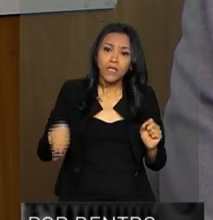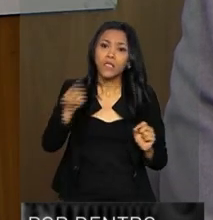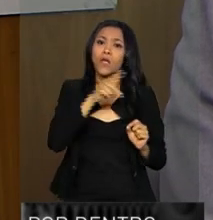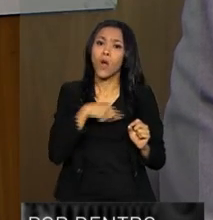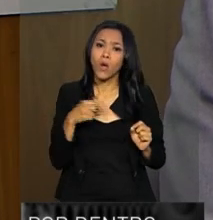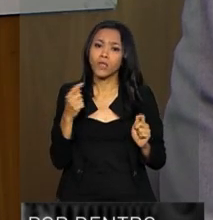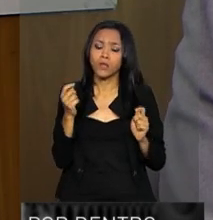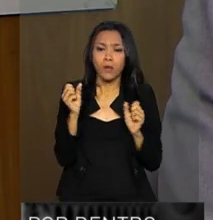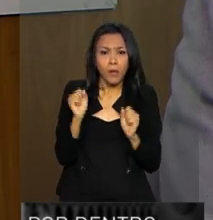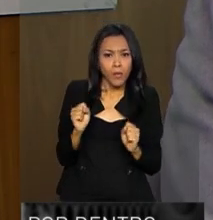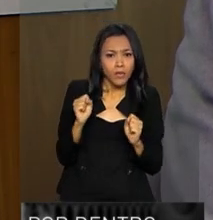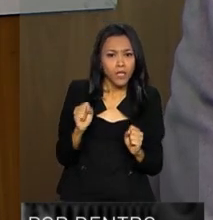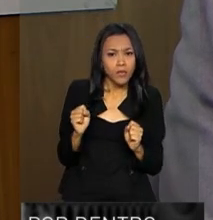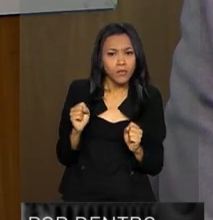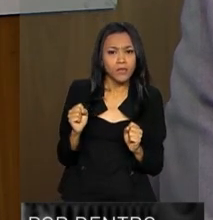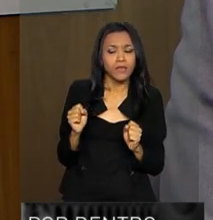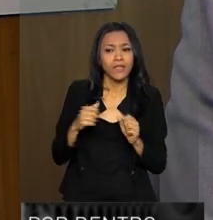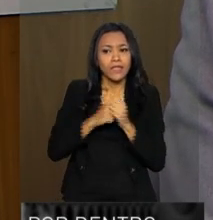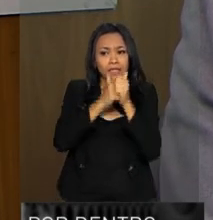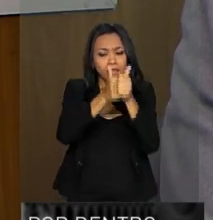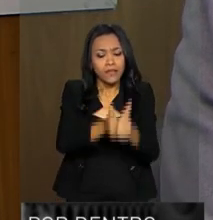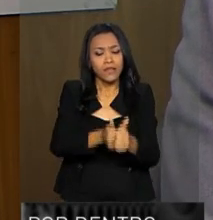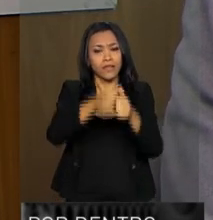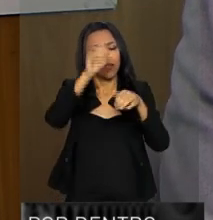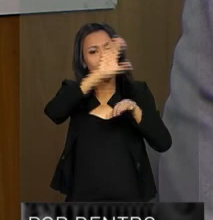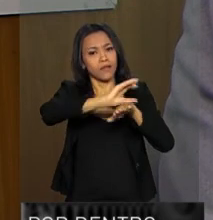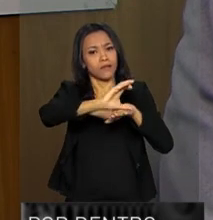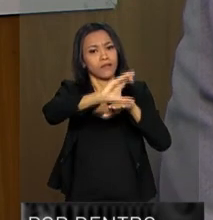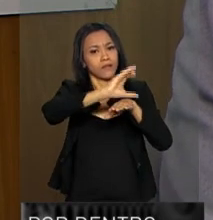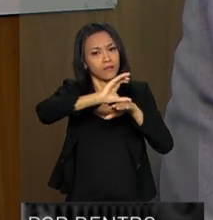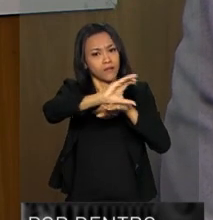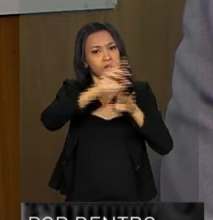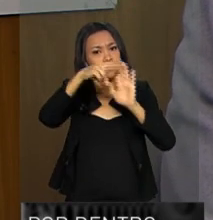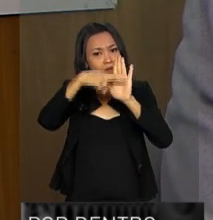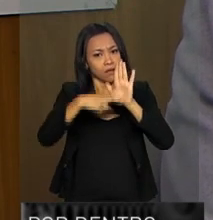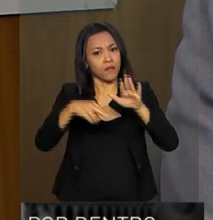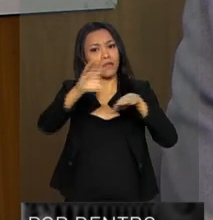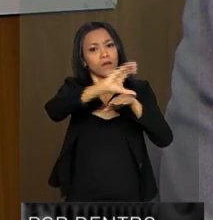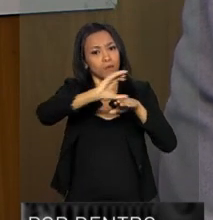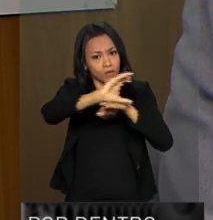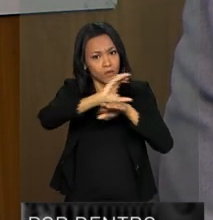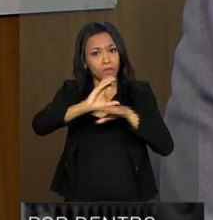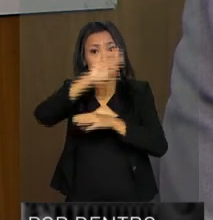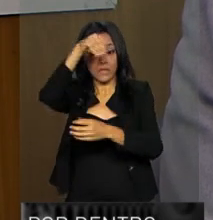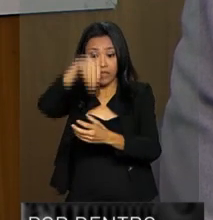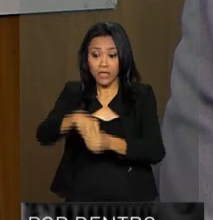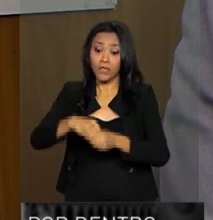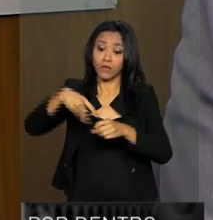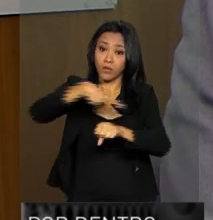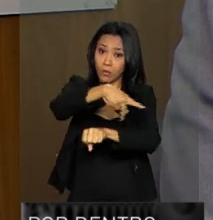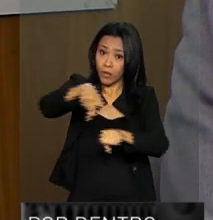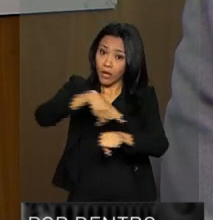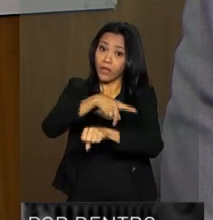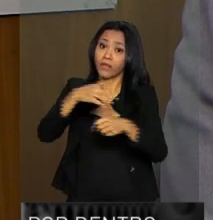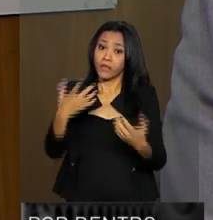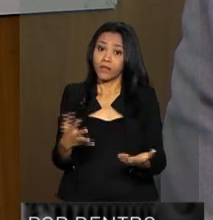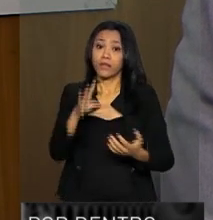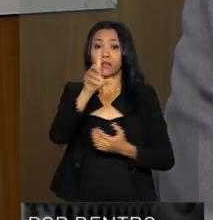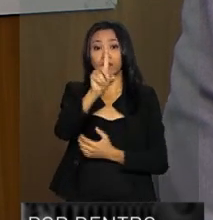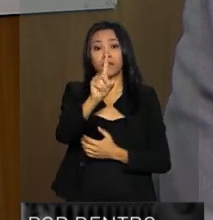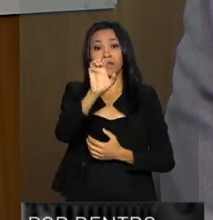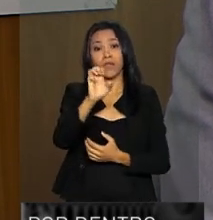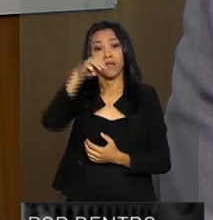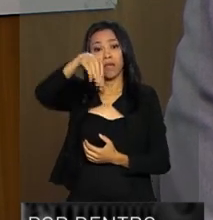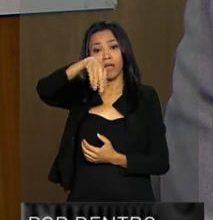compatibilizar esses princípios constitucionais todos num ambiente democrático essa é uma questão que não me preocupo acho que é uma questão